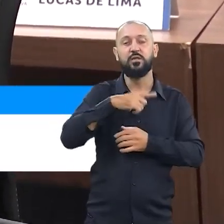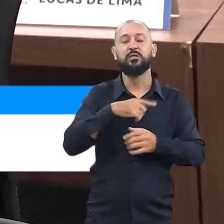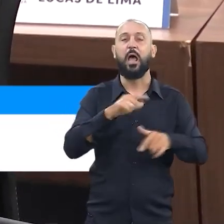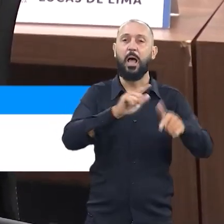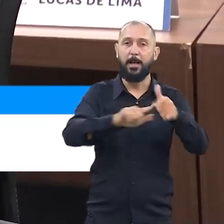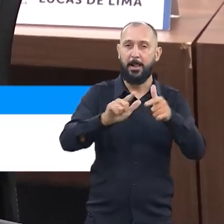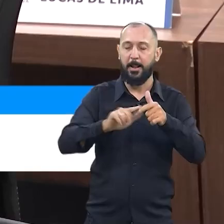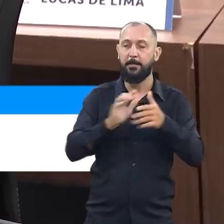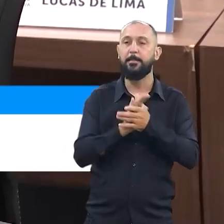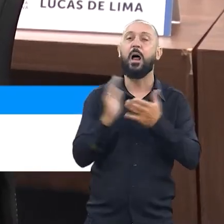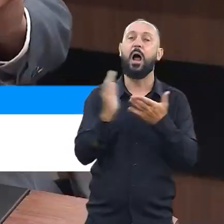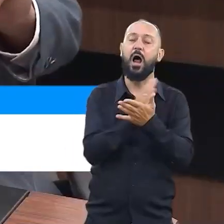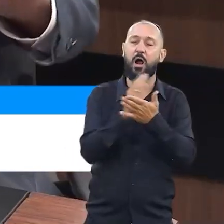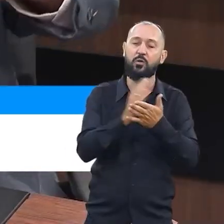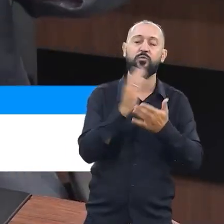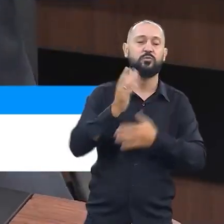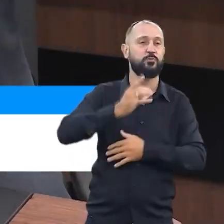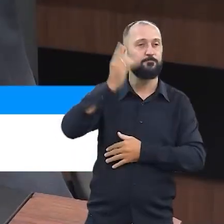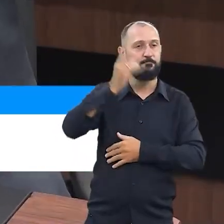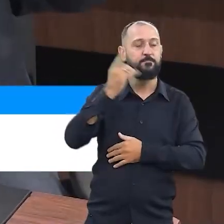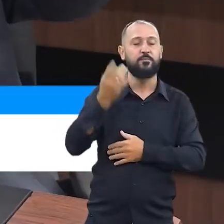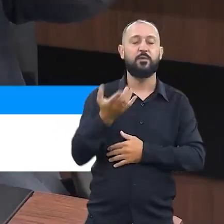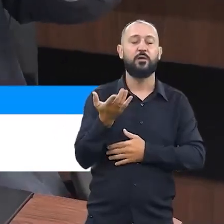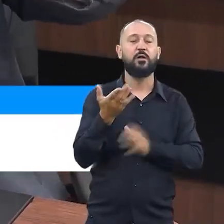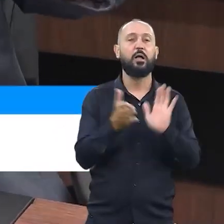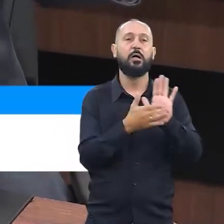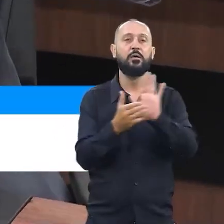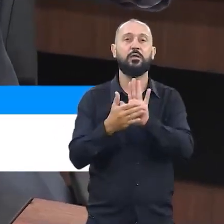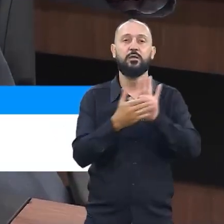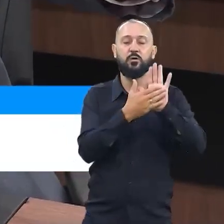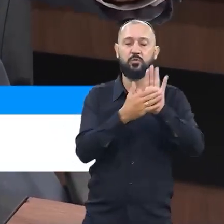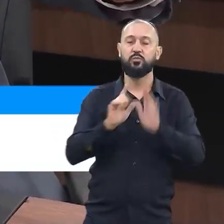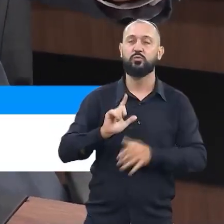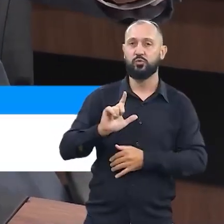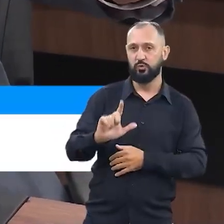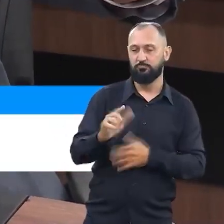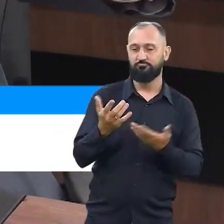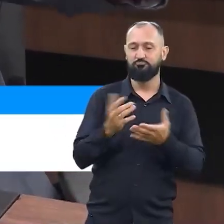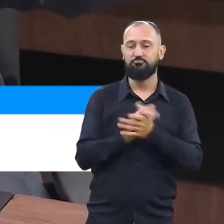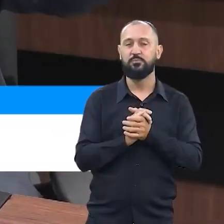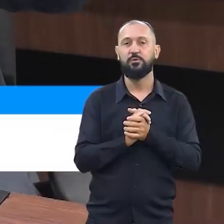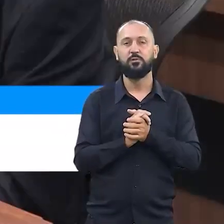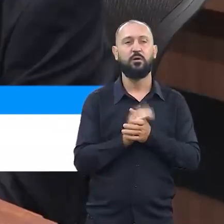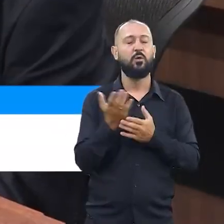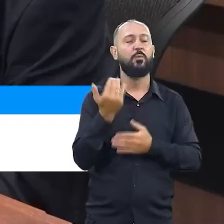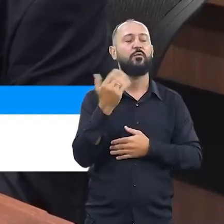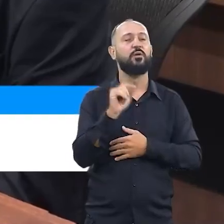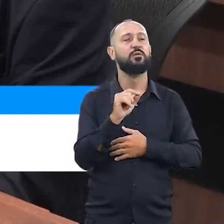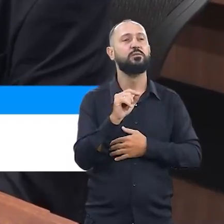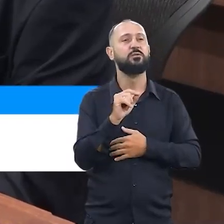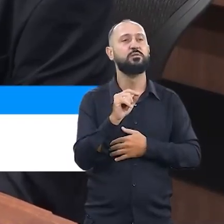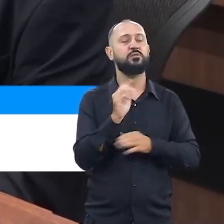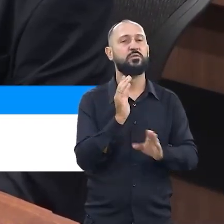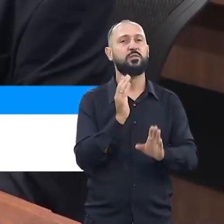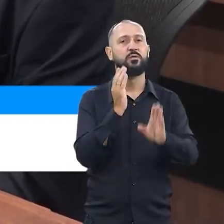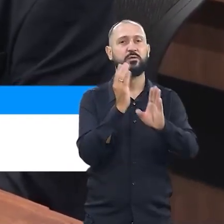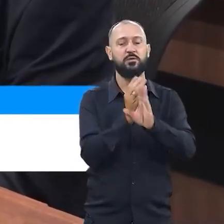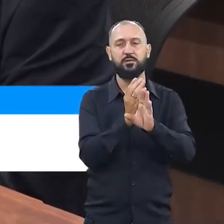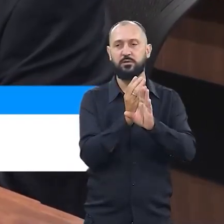dia de quem vive com o transtorno. Alguns parlamentares elogiaram a iniciativa do deputado Lucas de Lima. Uma vez